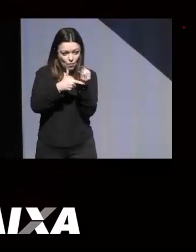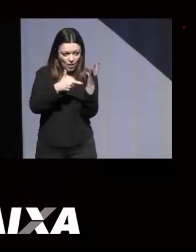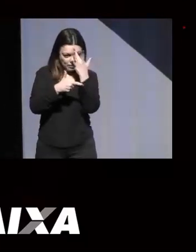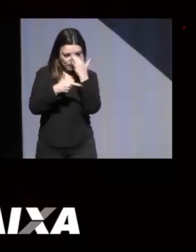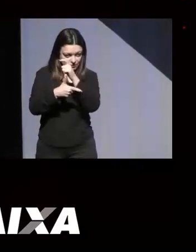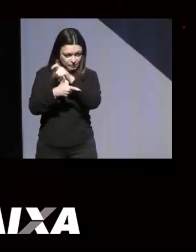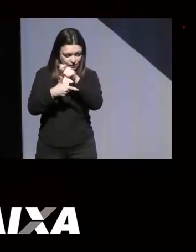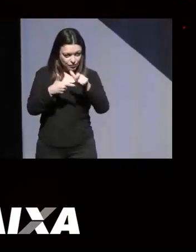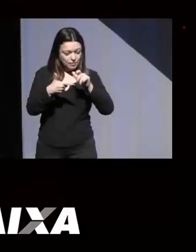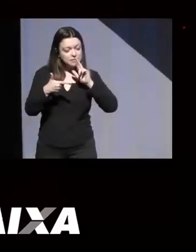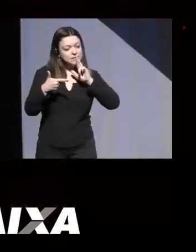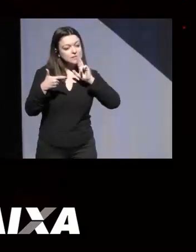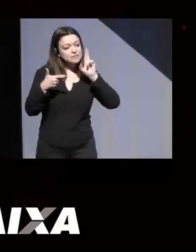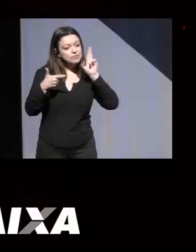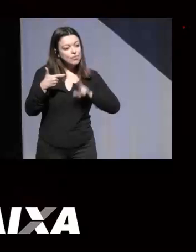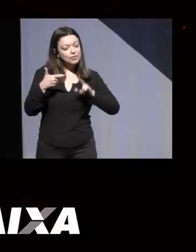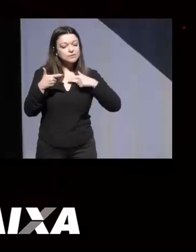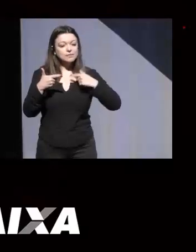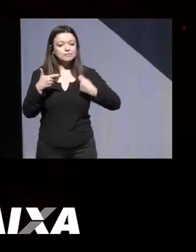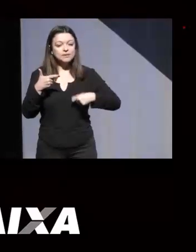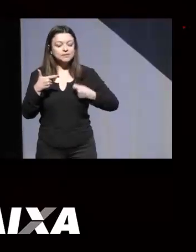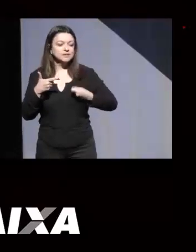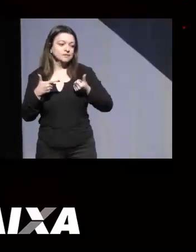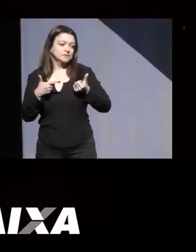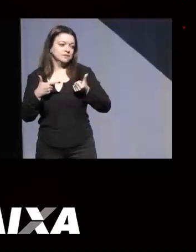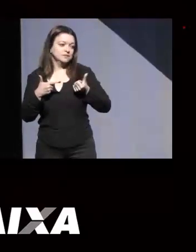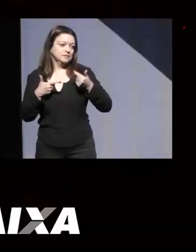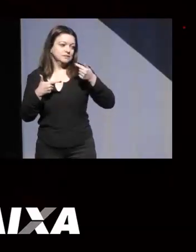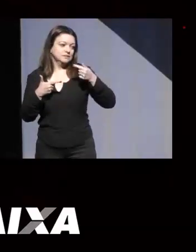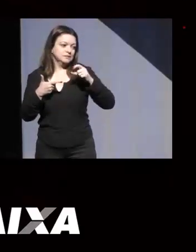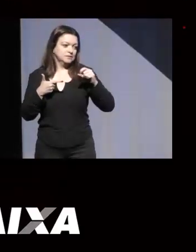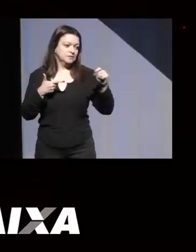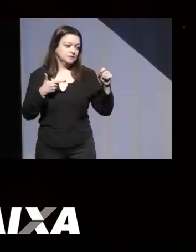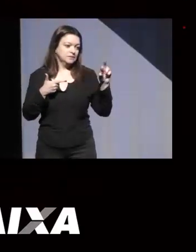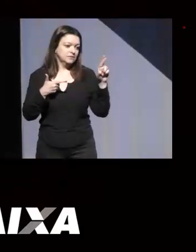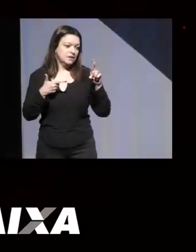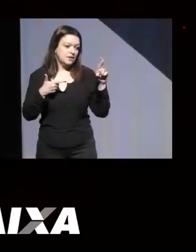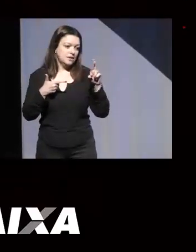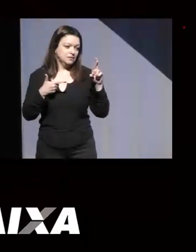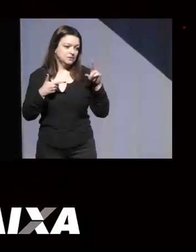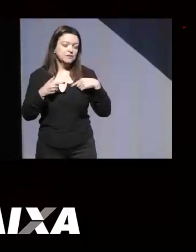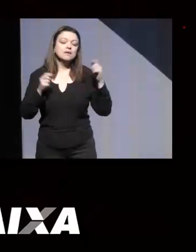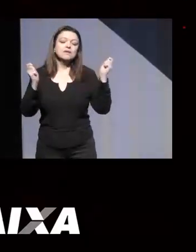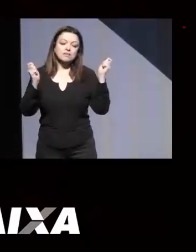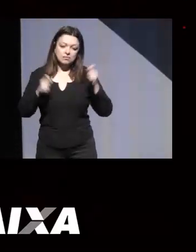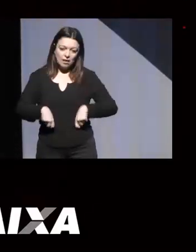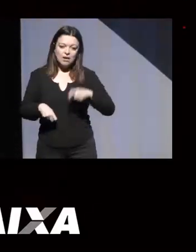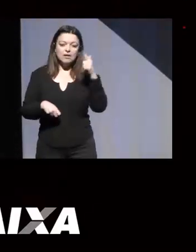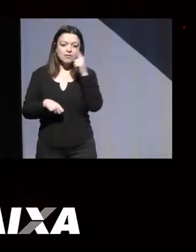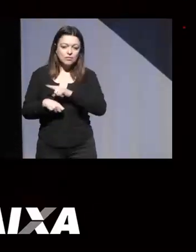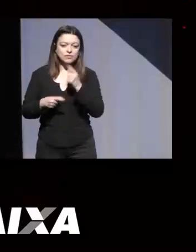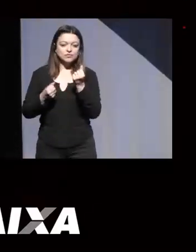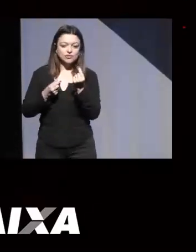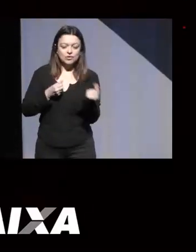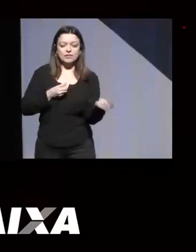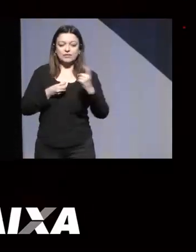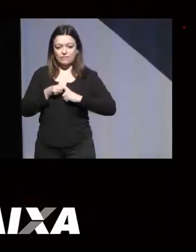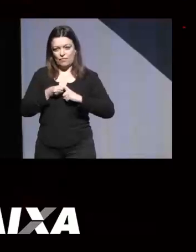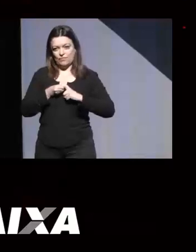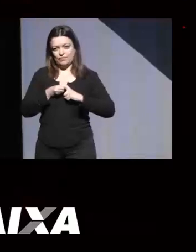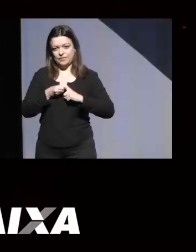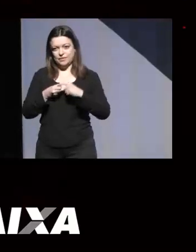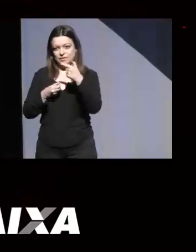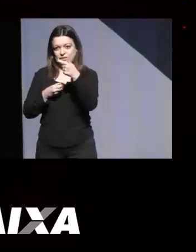pessoas, e cada uma receber até R$ 700, eu tenho a condição para receber